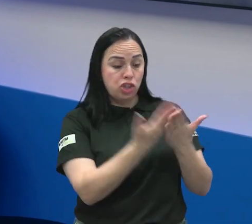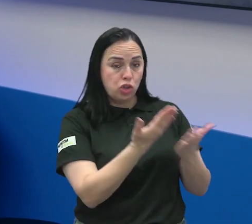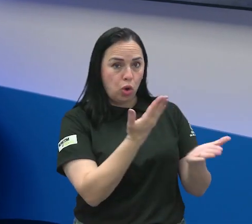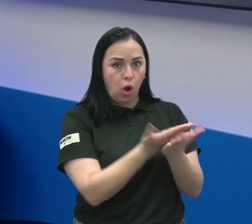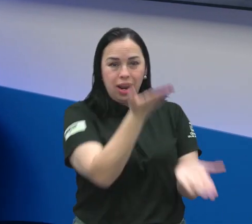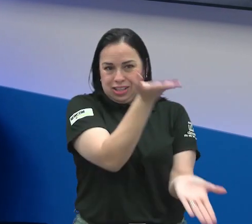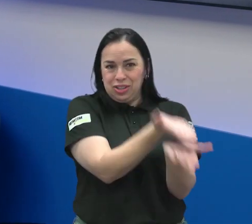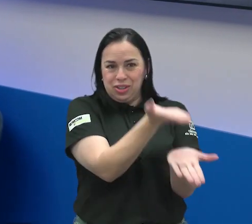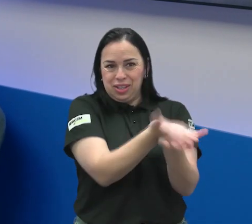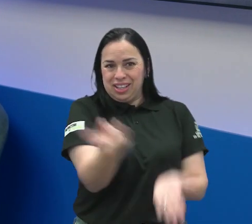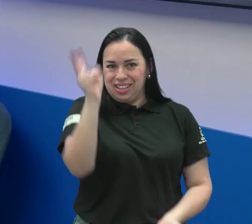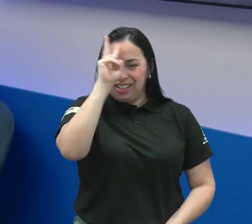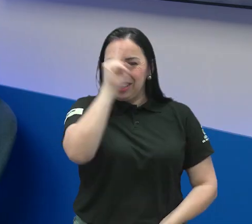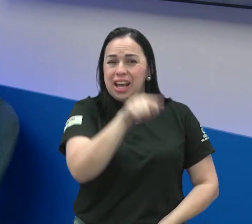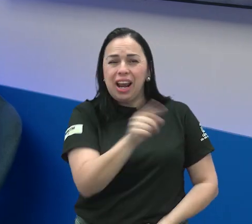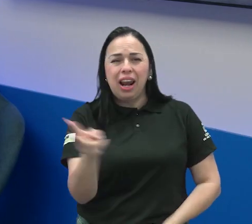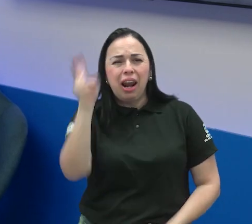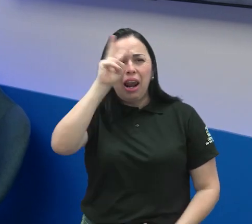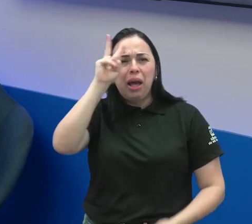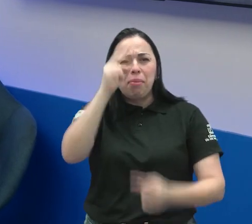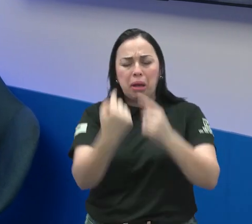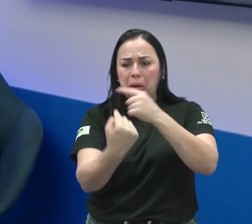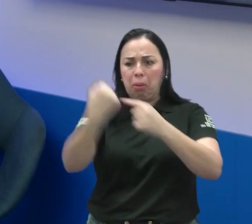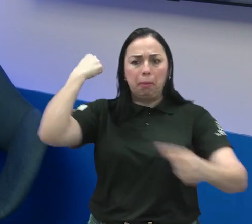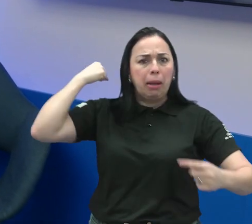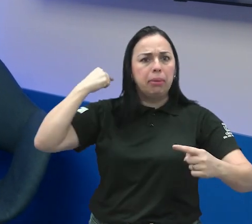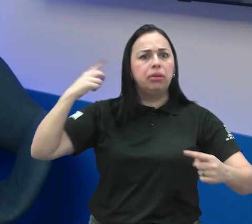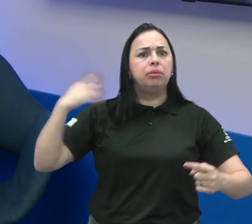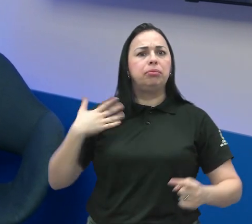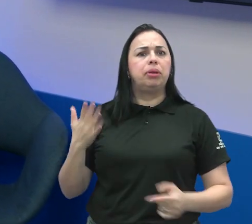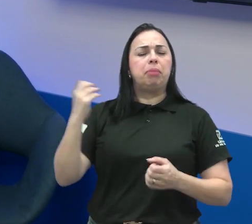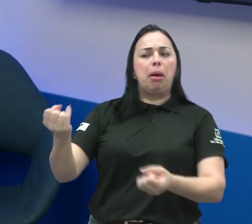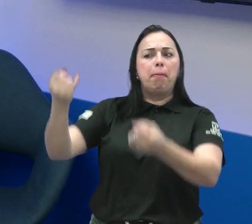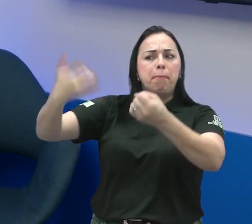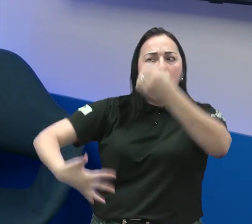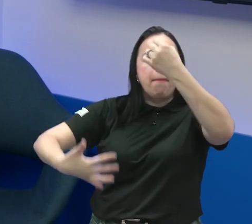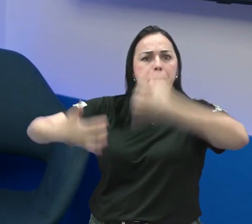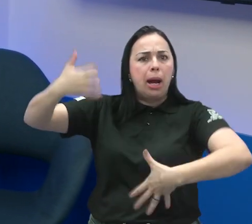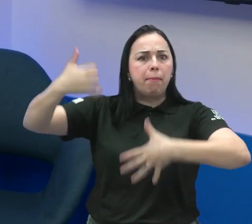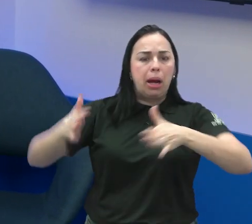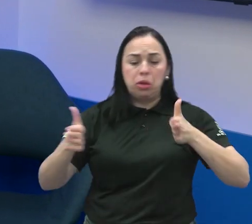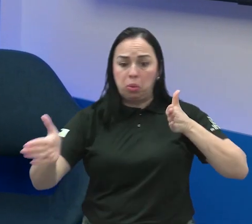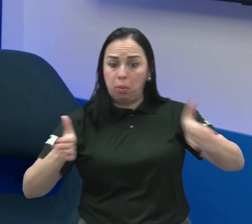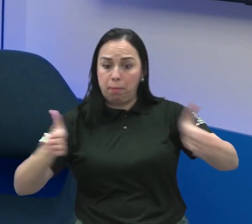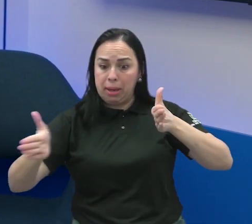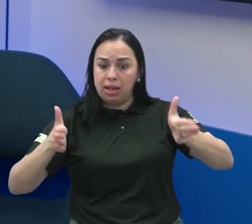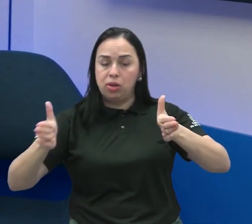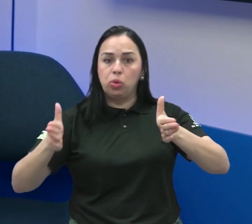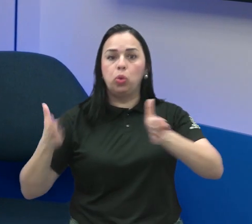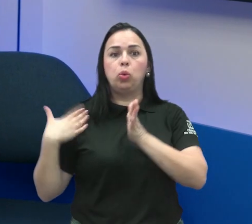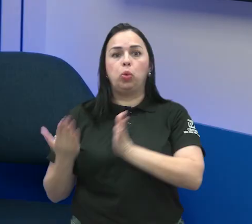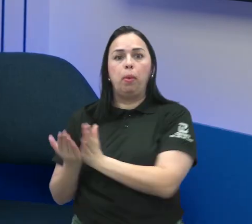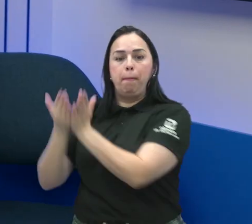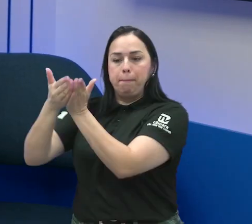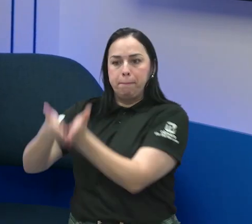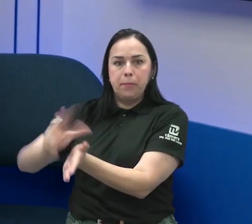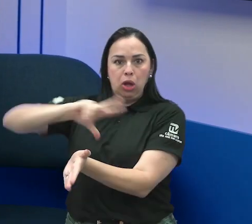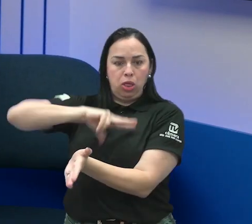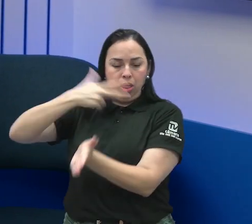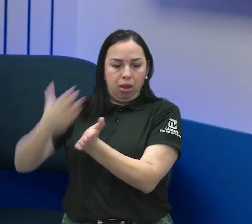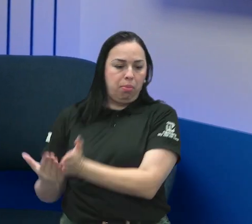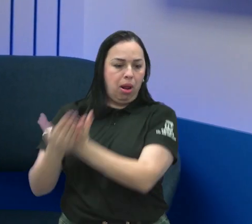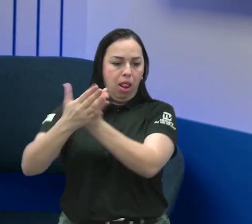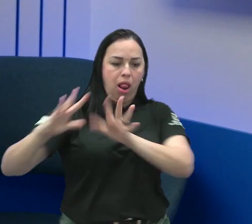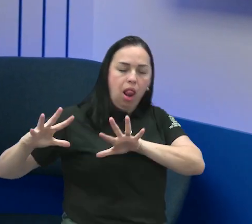Na escola, nas aulas de história, você deve lembrar como era comum nos depararmos com conteúdo sobre o período colonial e